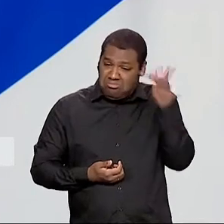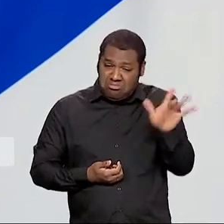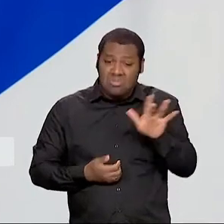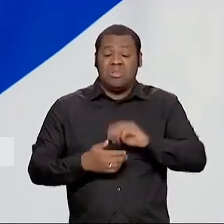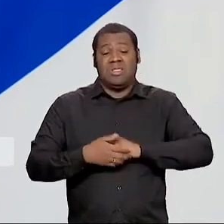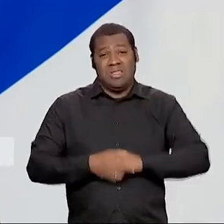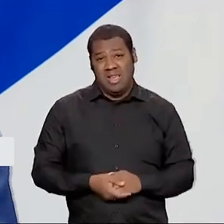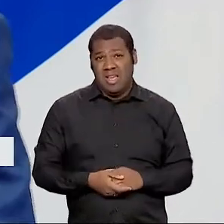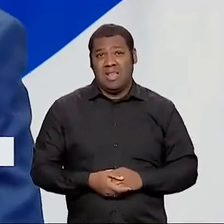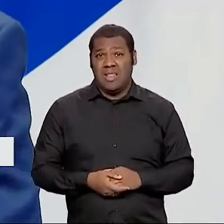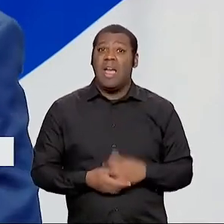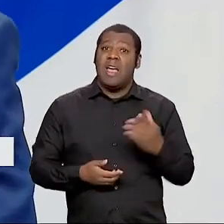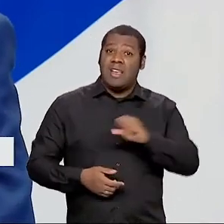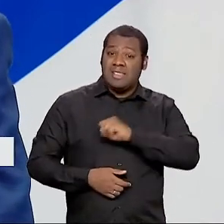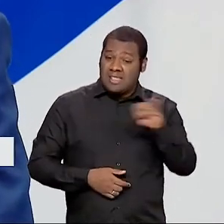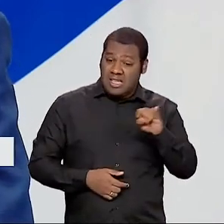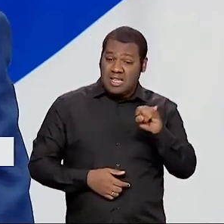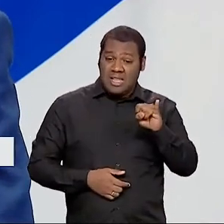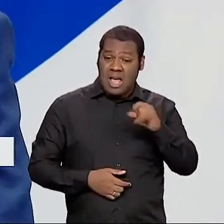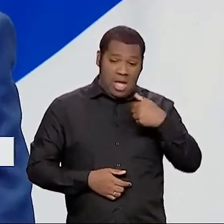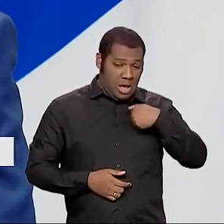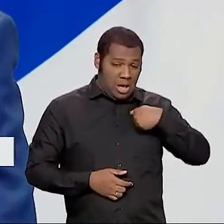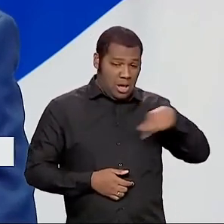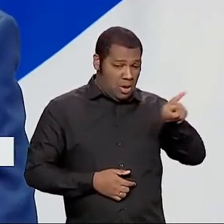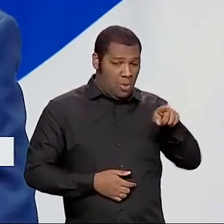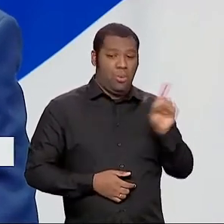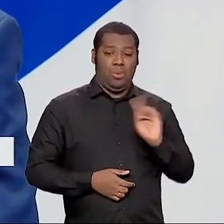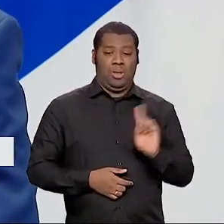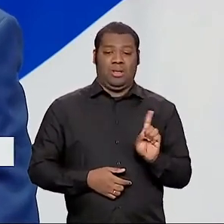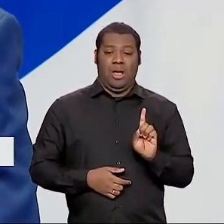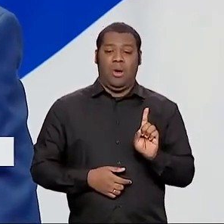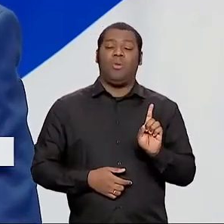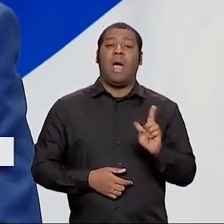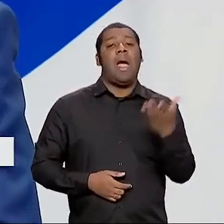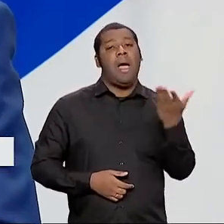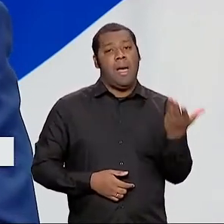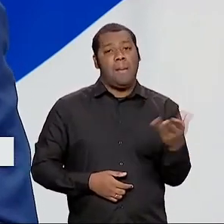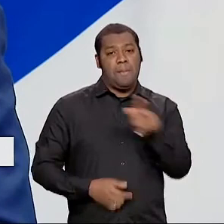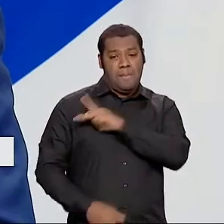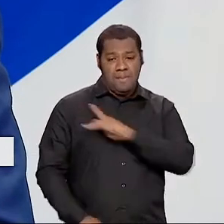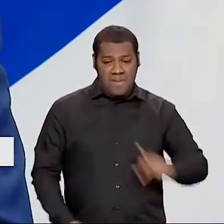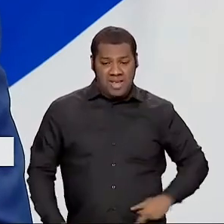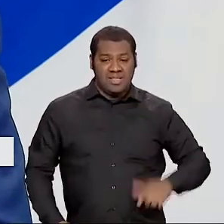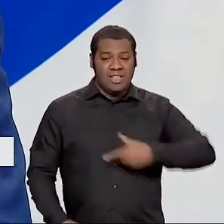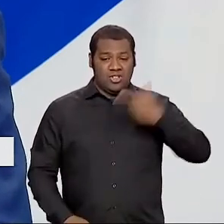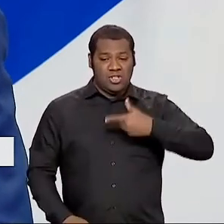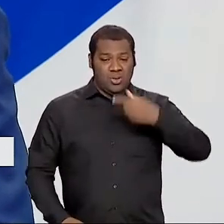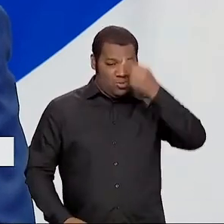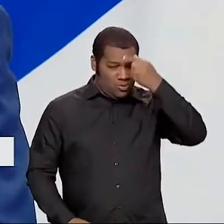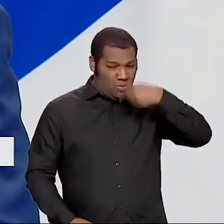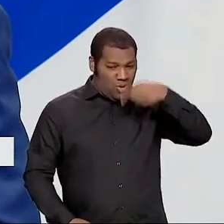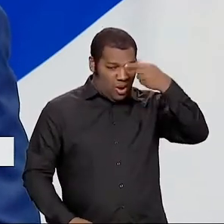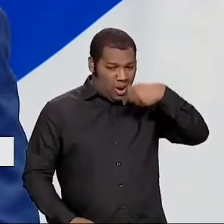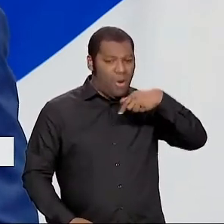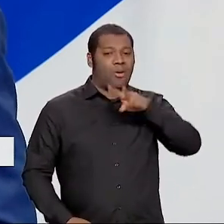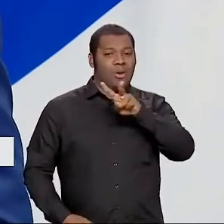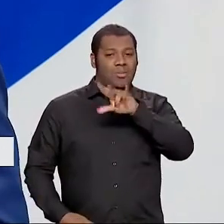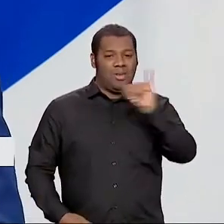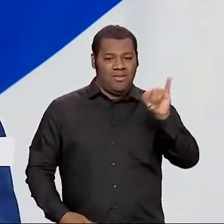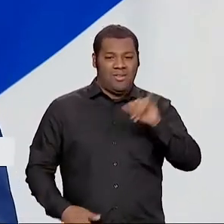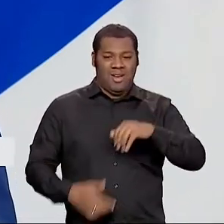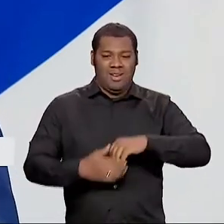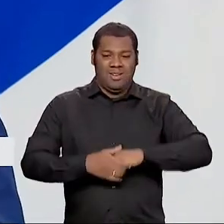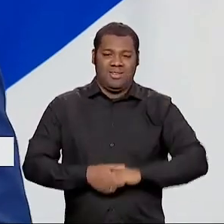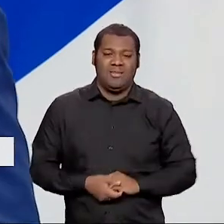sei se vai dar para ir, e eu vou ver se eu não puder ir, o Alckmin vai. Às vezes a gente tem que ir, porque se a gente não for,